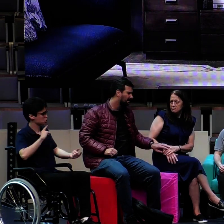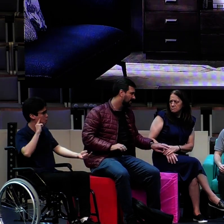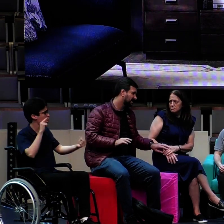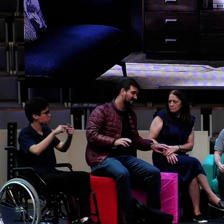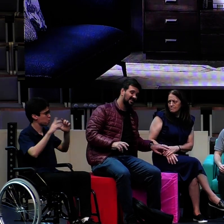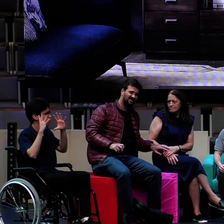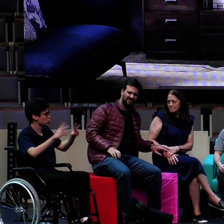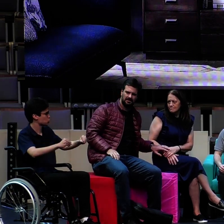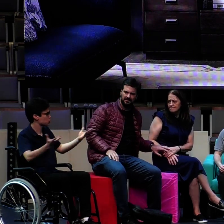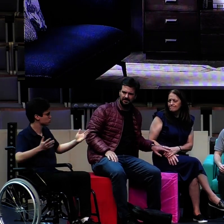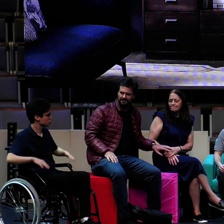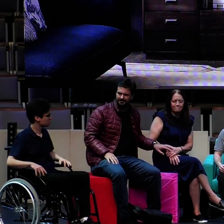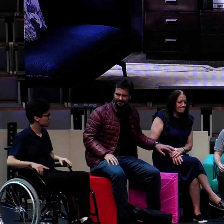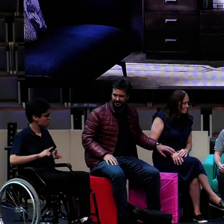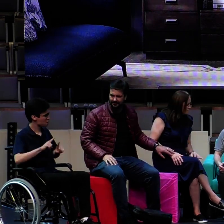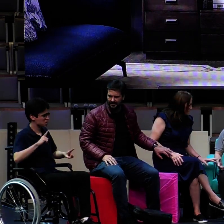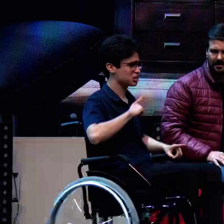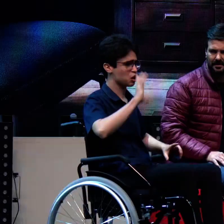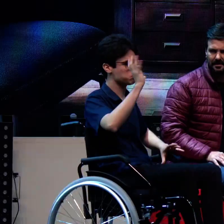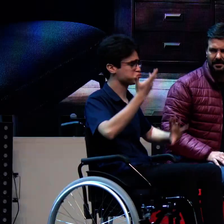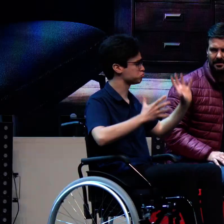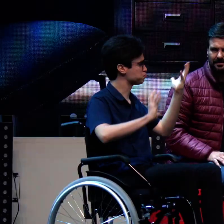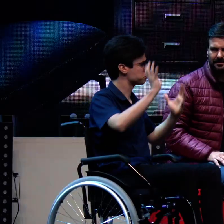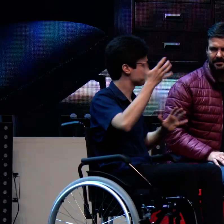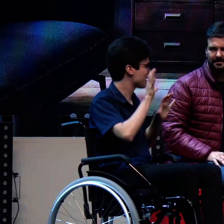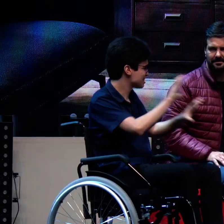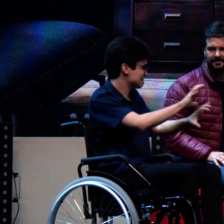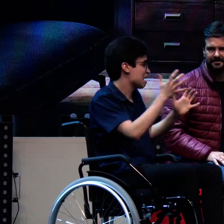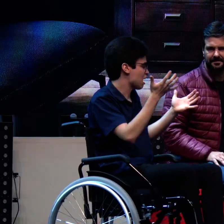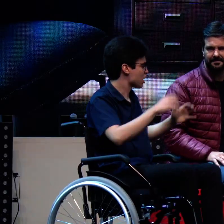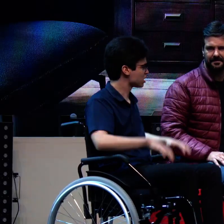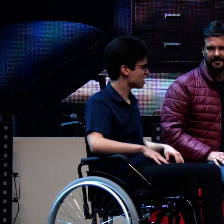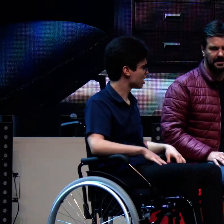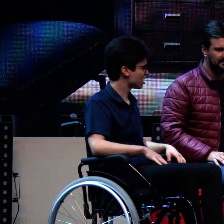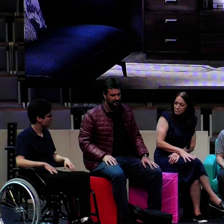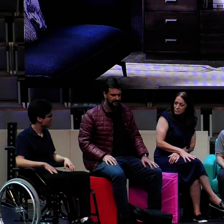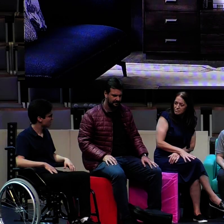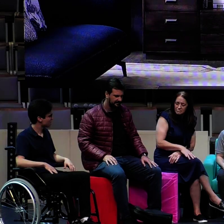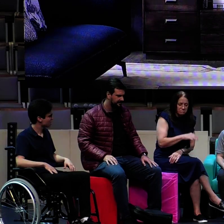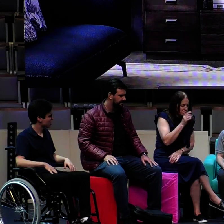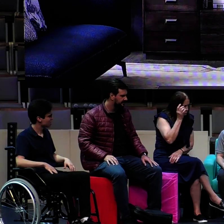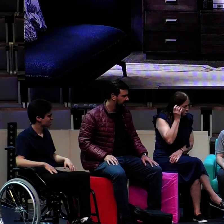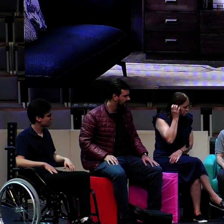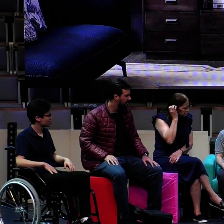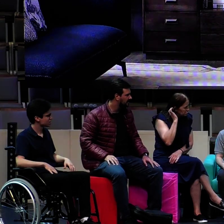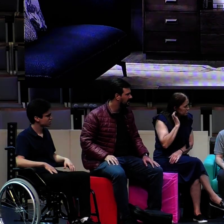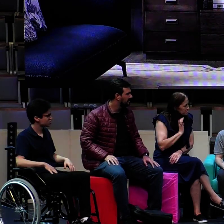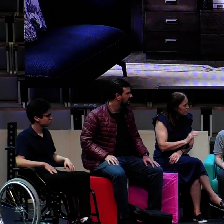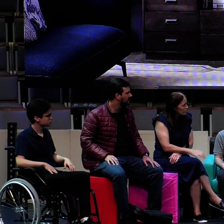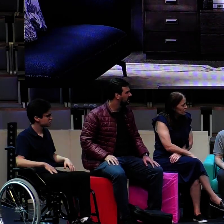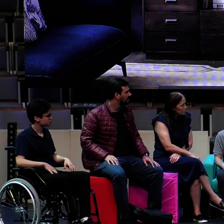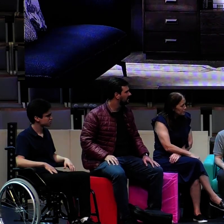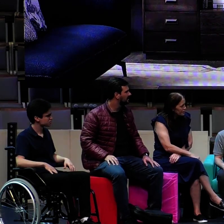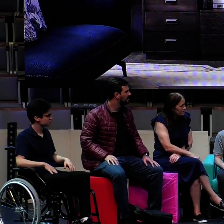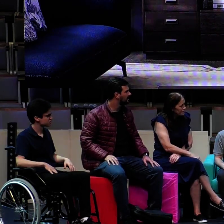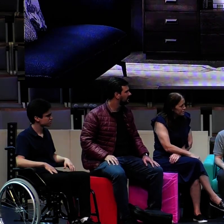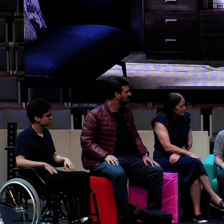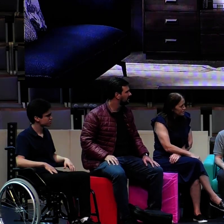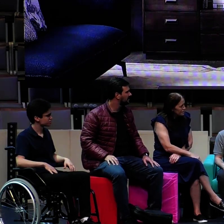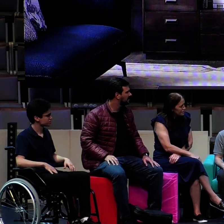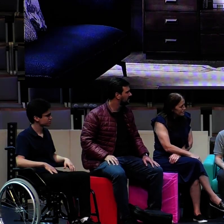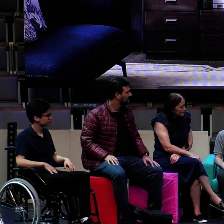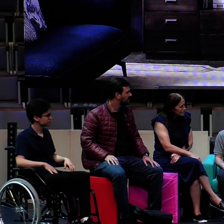propósito divino. Ah. E que as coisas acontecem assim. Ei, por calma, um motivo. Calma, Richard. Richard,